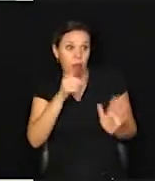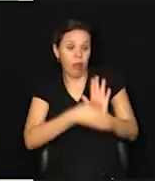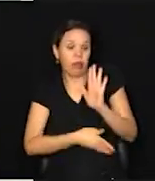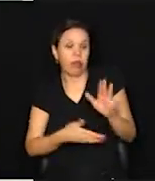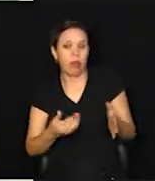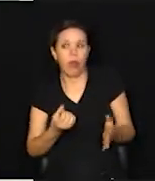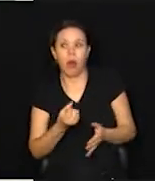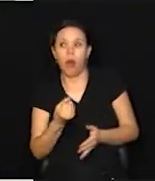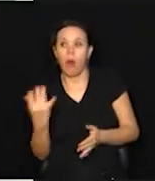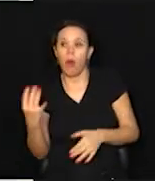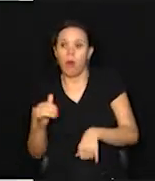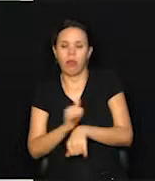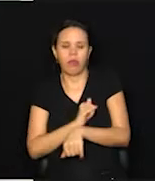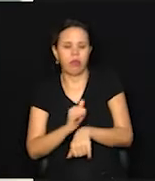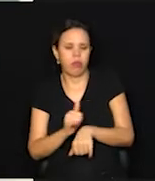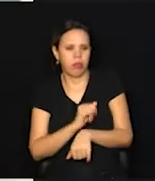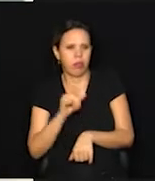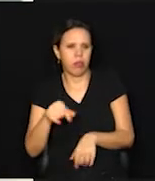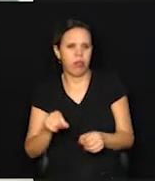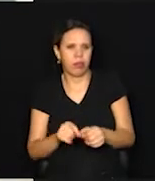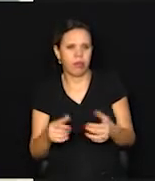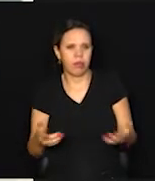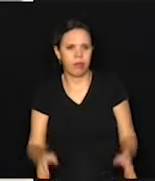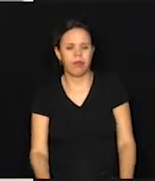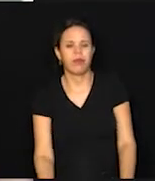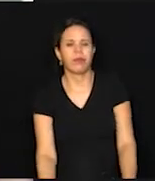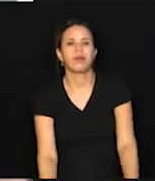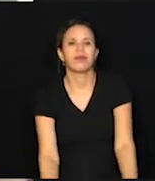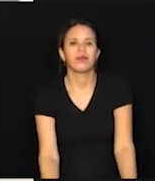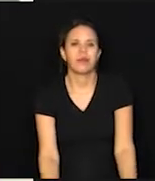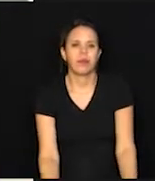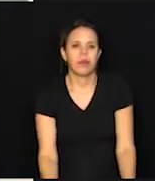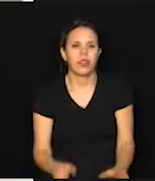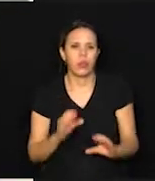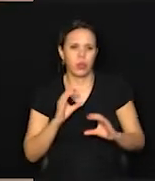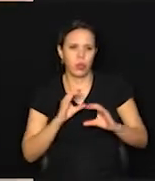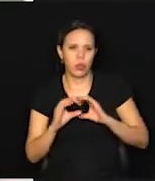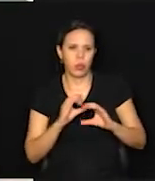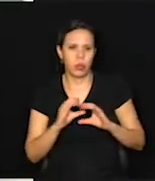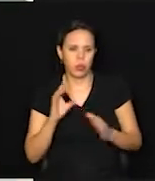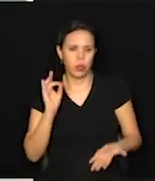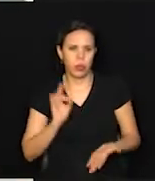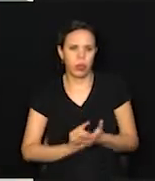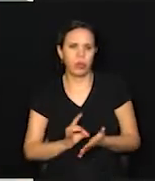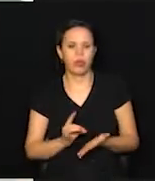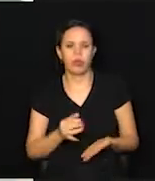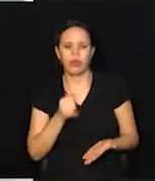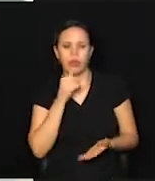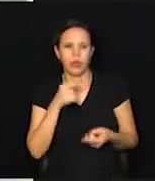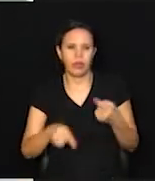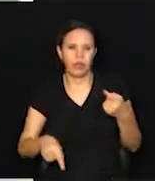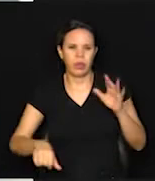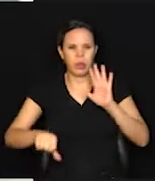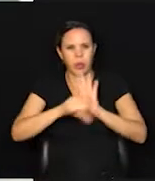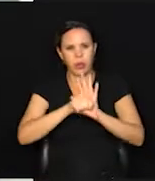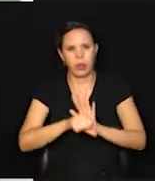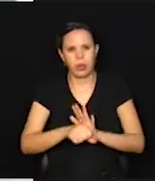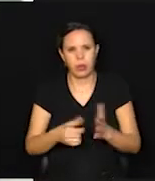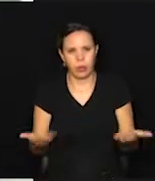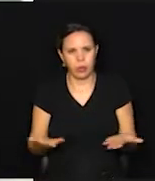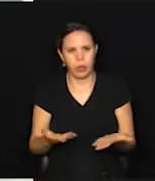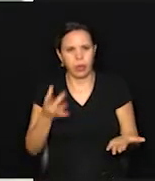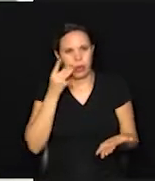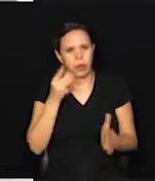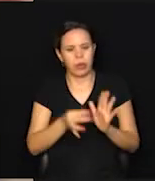estratégia foi também a comunicação absolutamente equivocada, criminosa no presente, na minha opinião